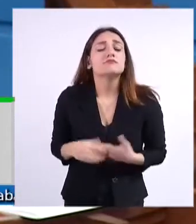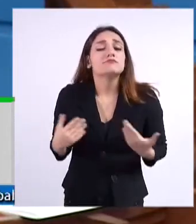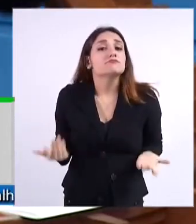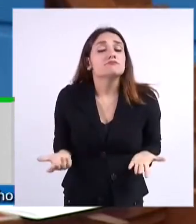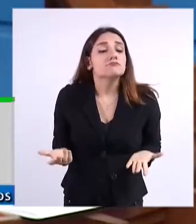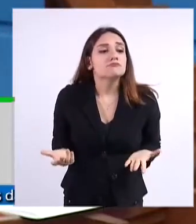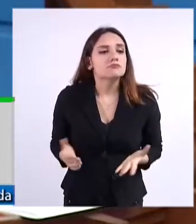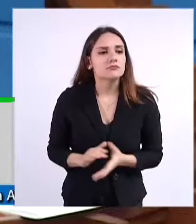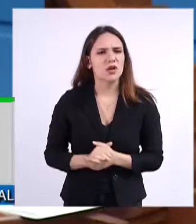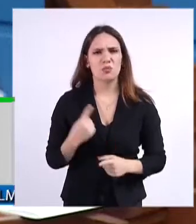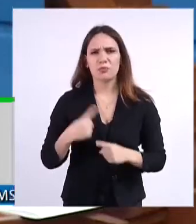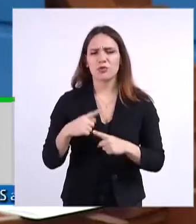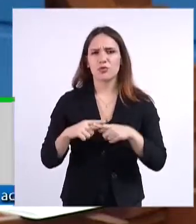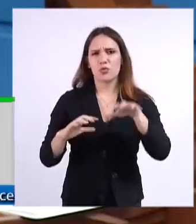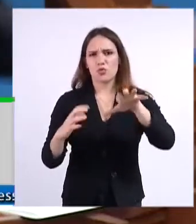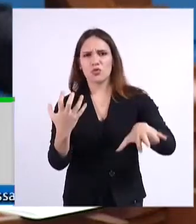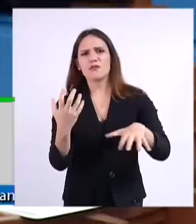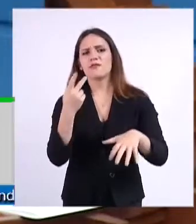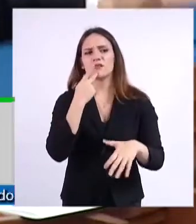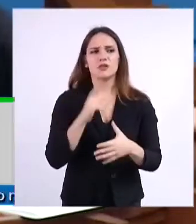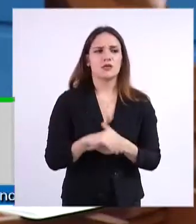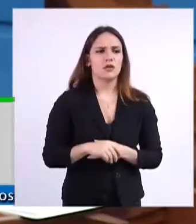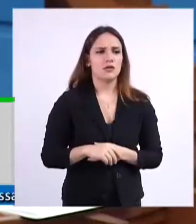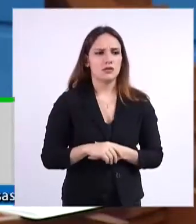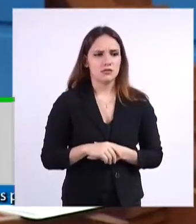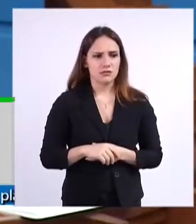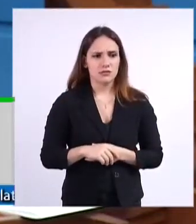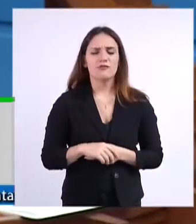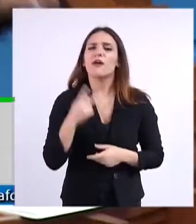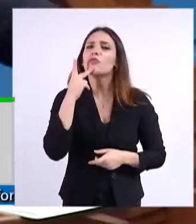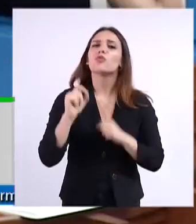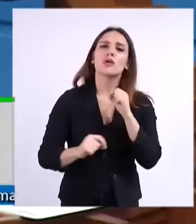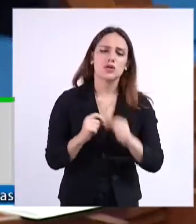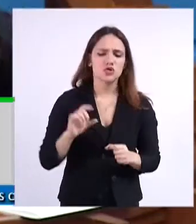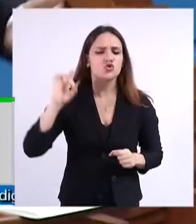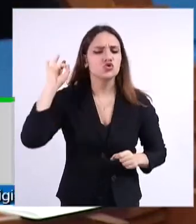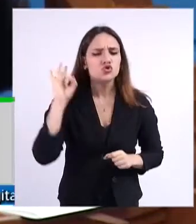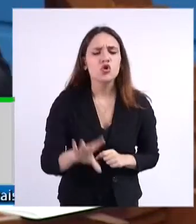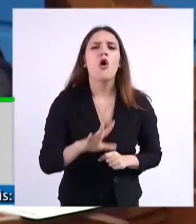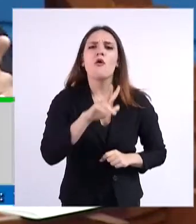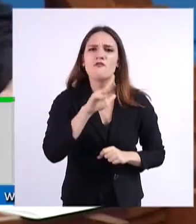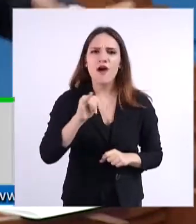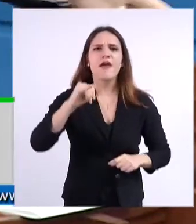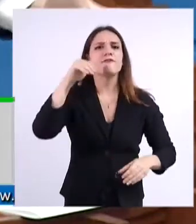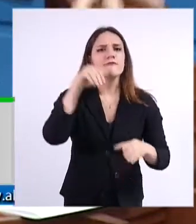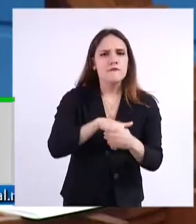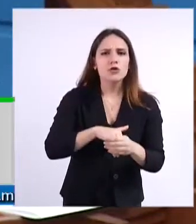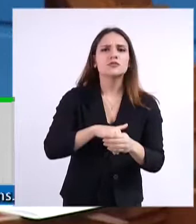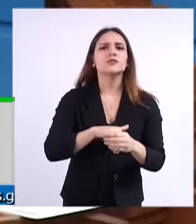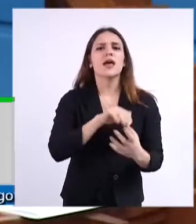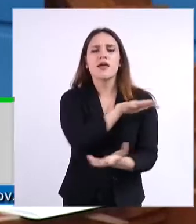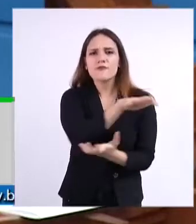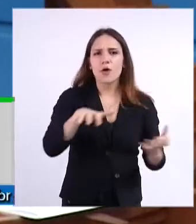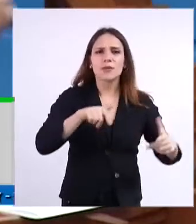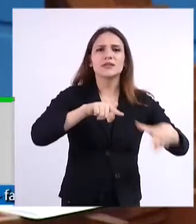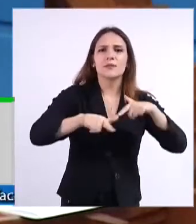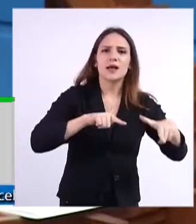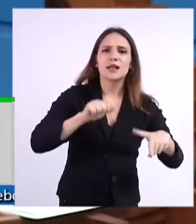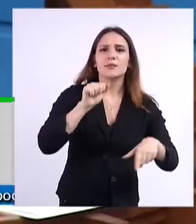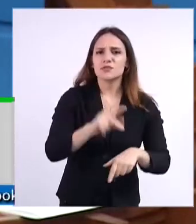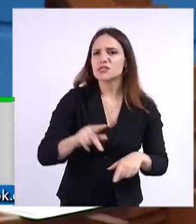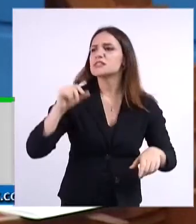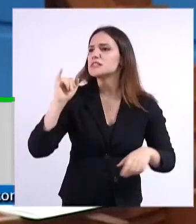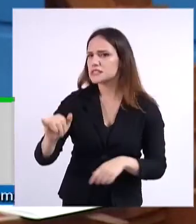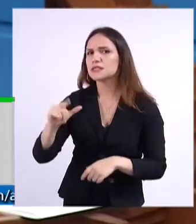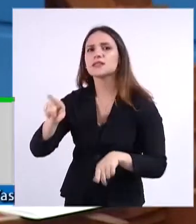Por que o Congresso Nacional falou, nós só vamos apreciar a reforma da Previdência quando vier a reforma dos